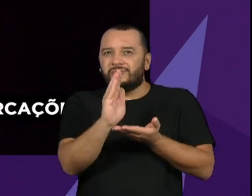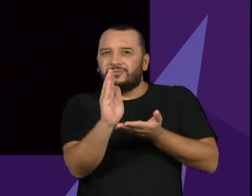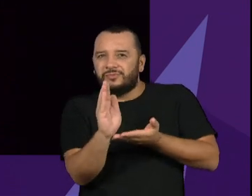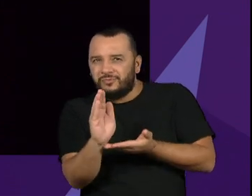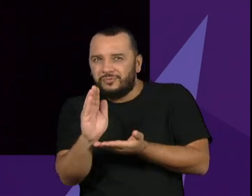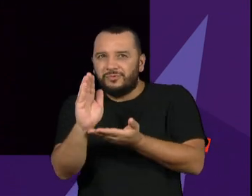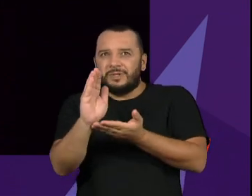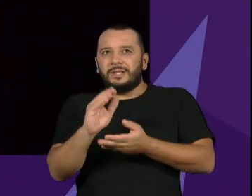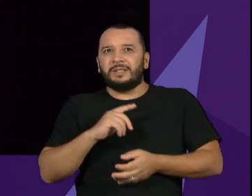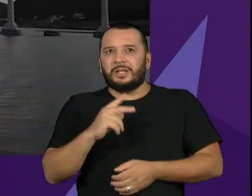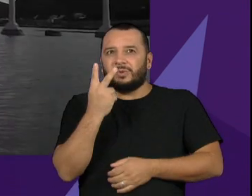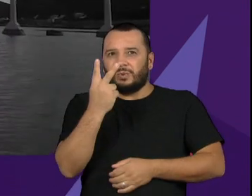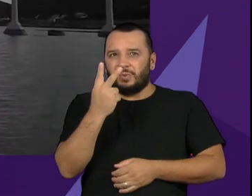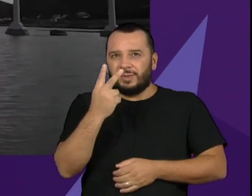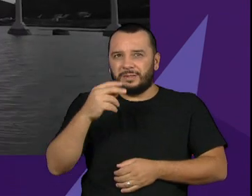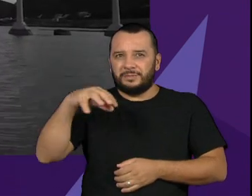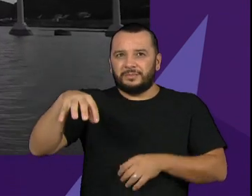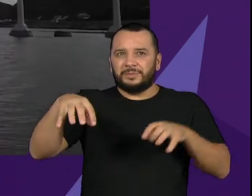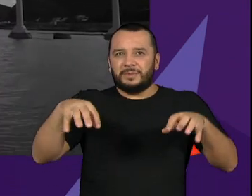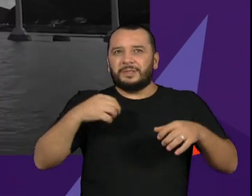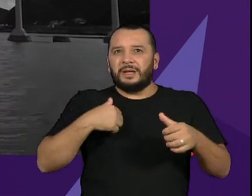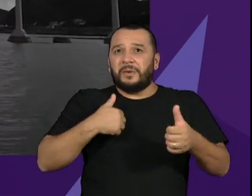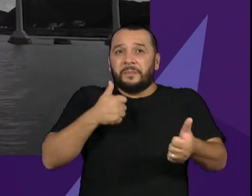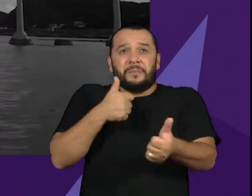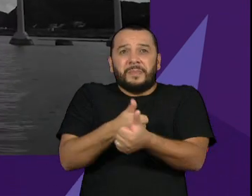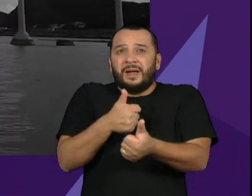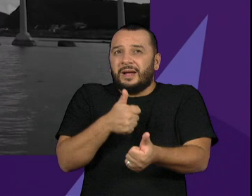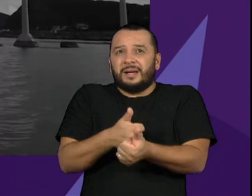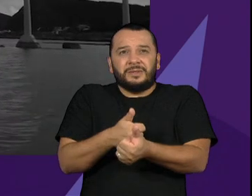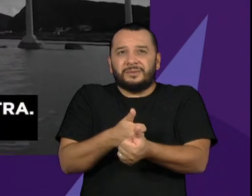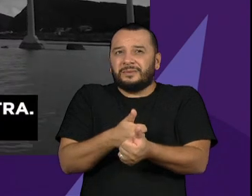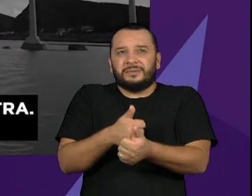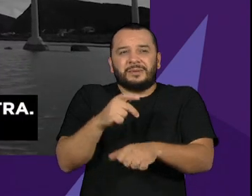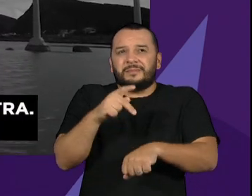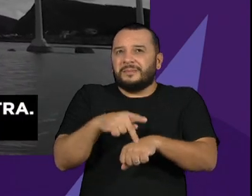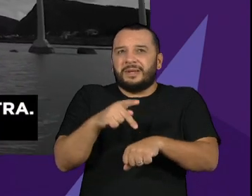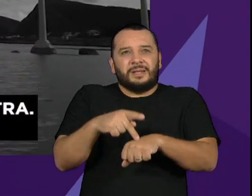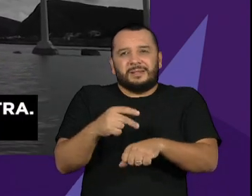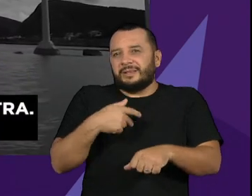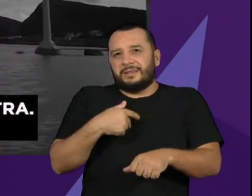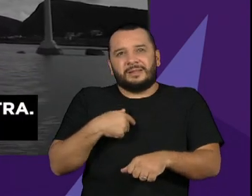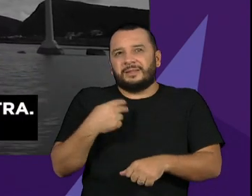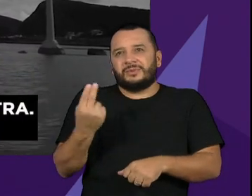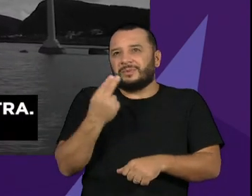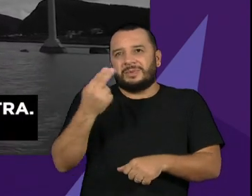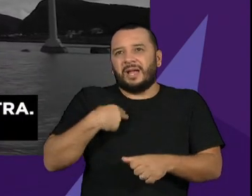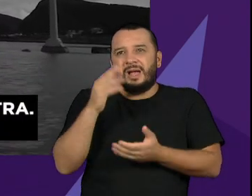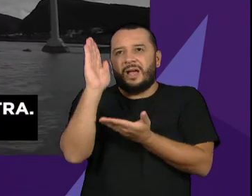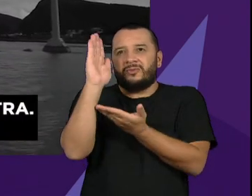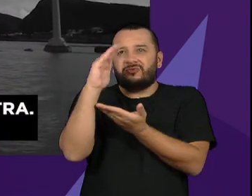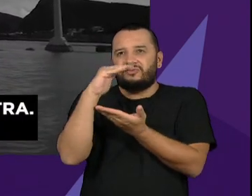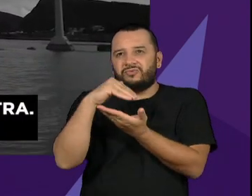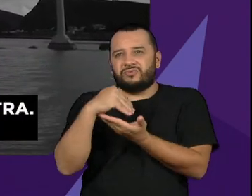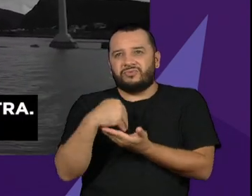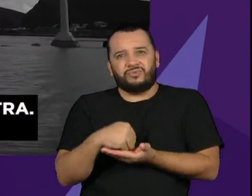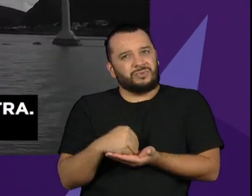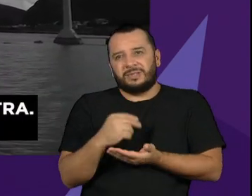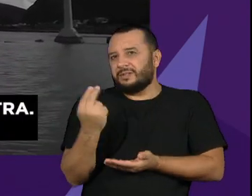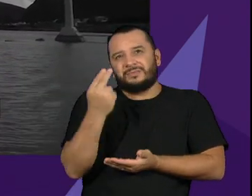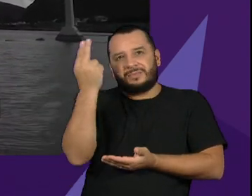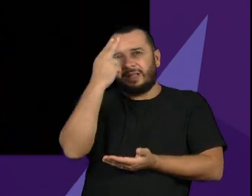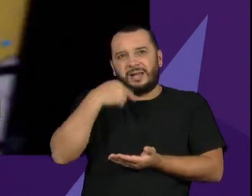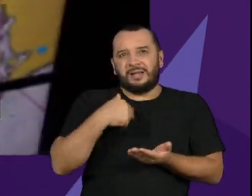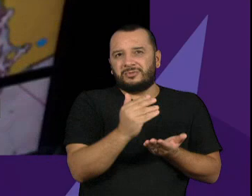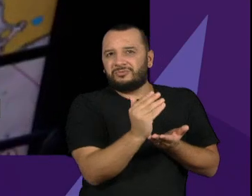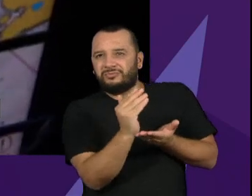marcações, eu já estava perto demais. Não dava tempo de abaixar a vela mestra. O desvio não foi